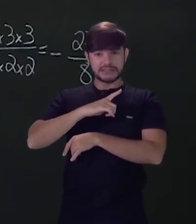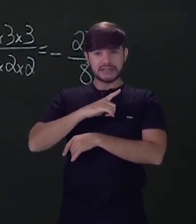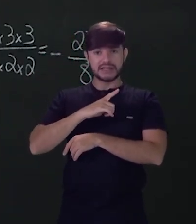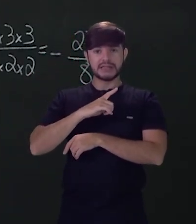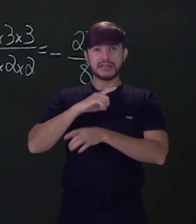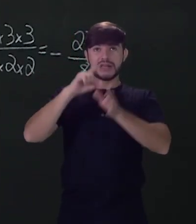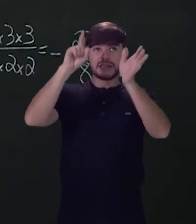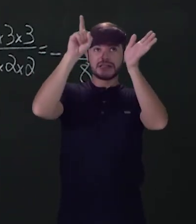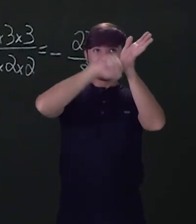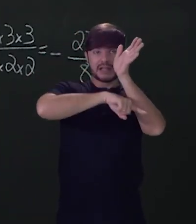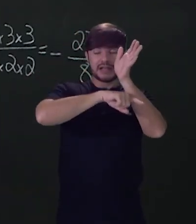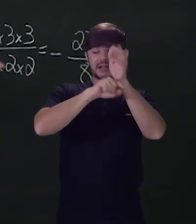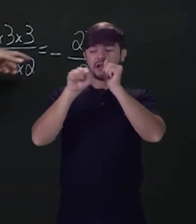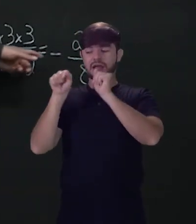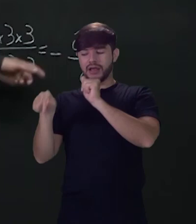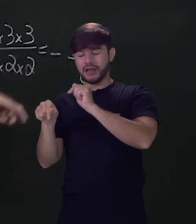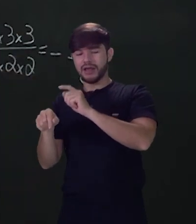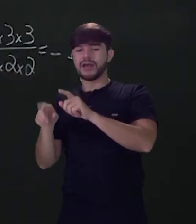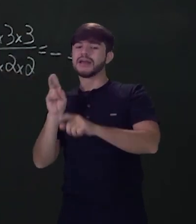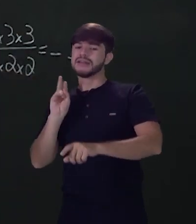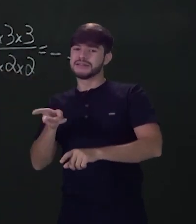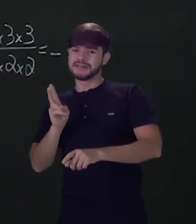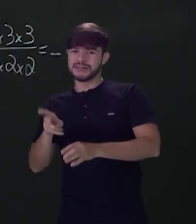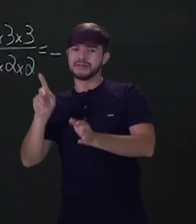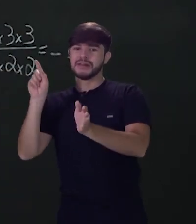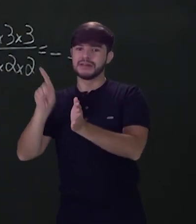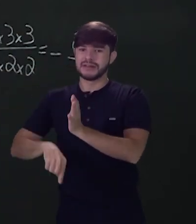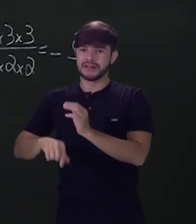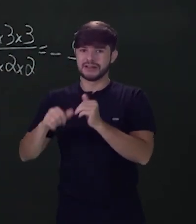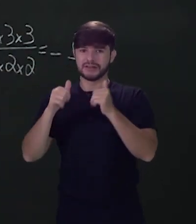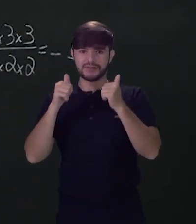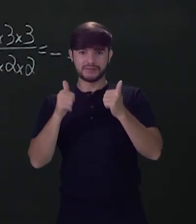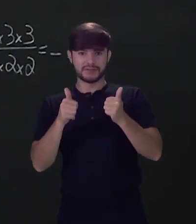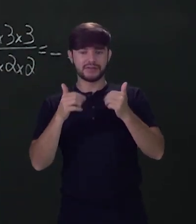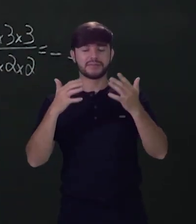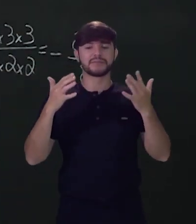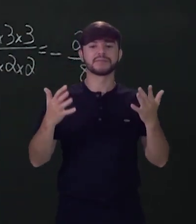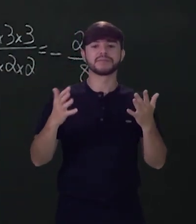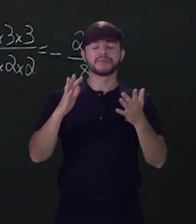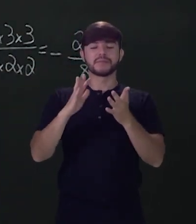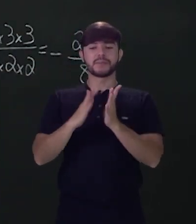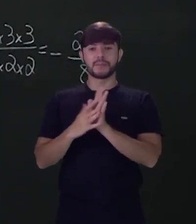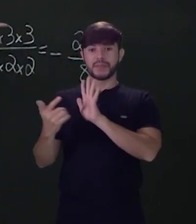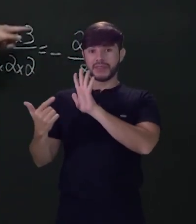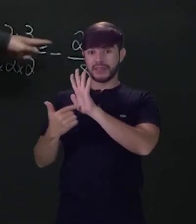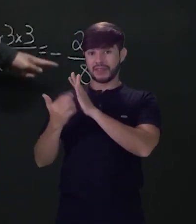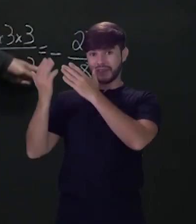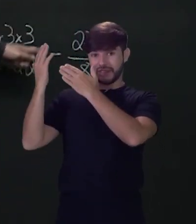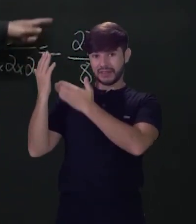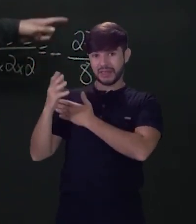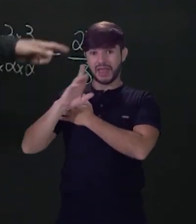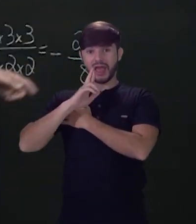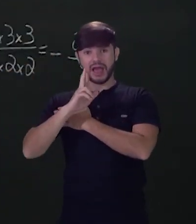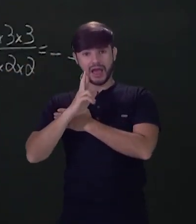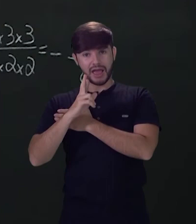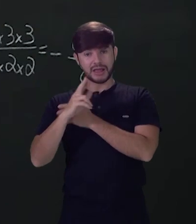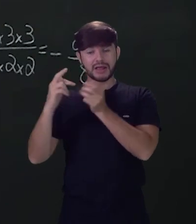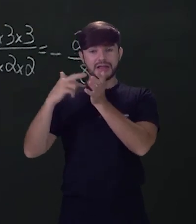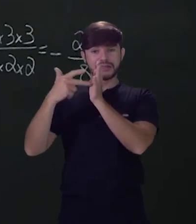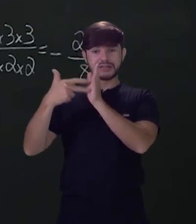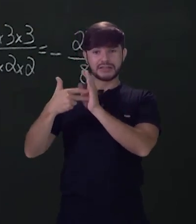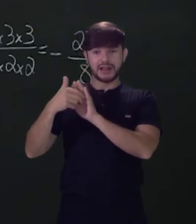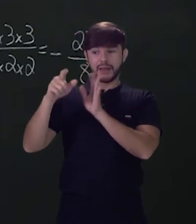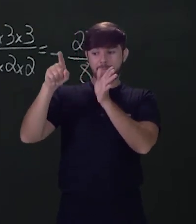base negativa, o resultado sempre será negativo. Por esse motivo, então, que aqui o nosso resultado final